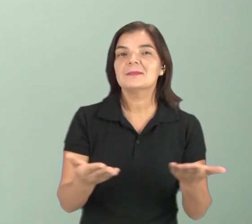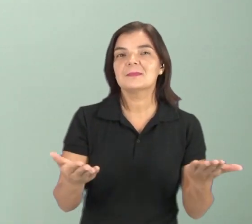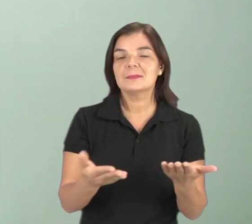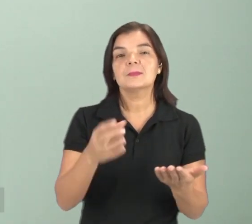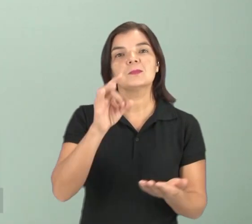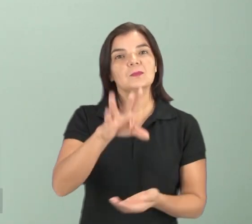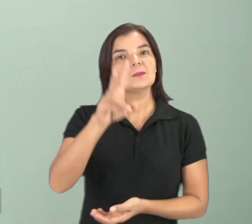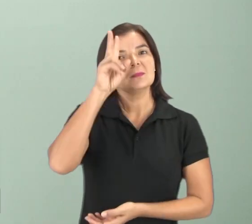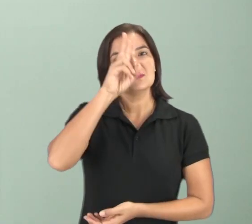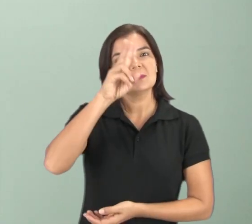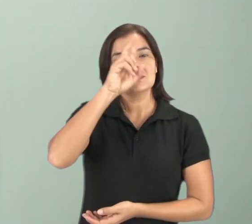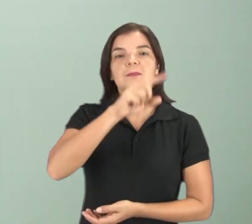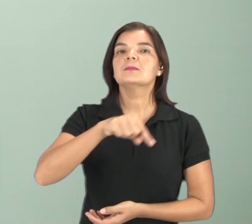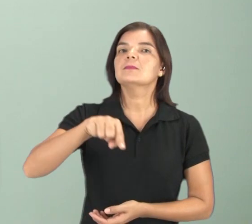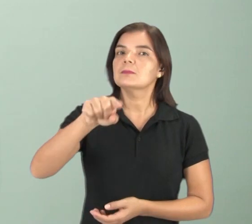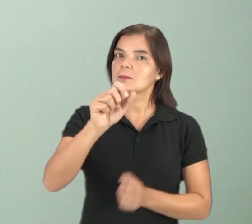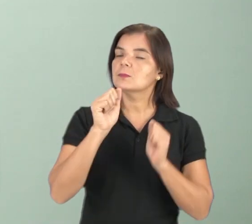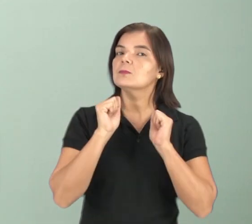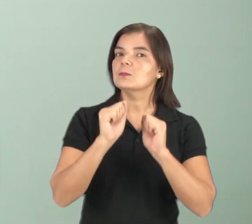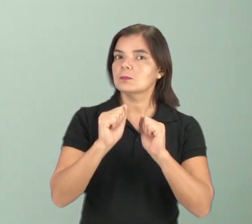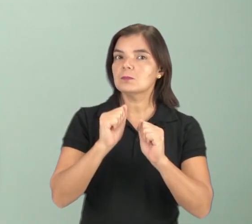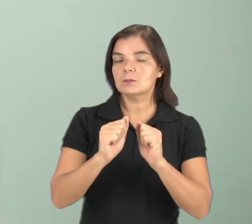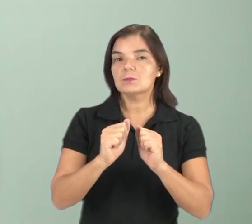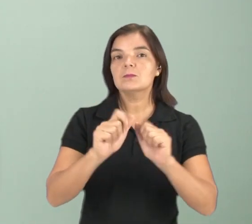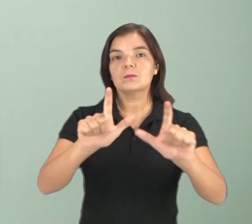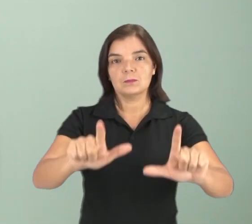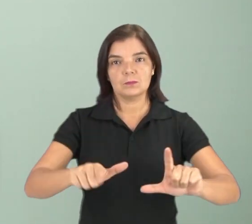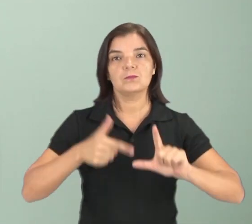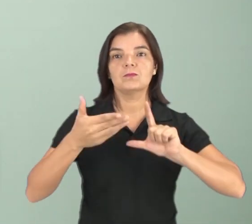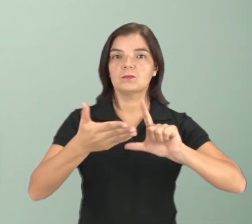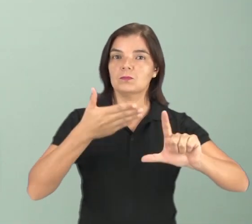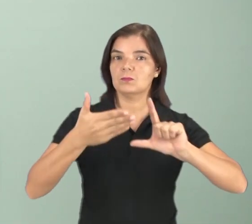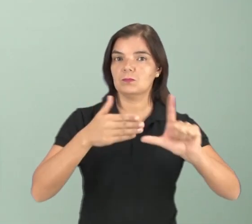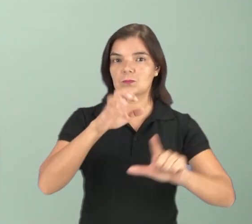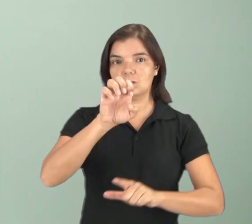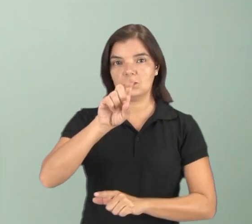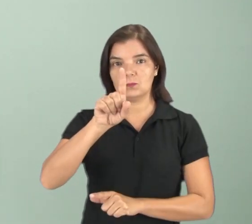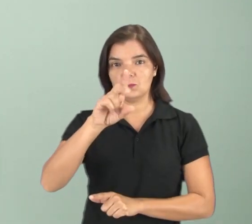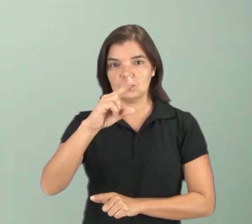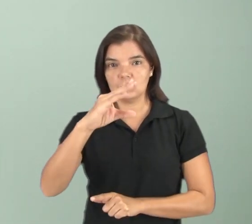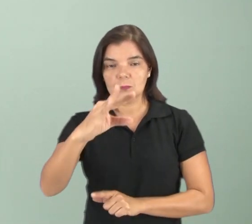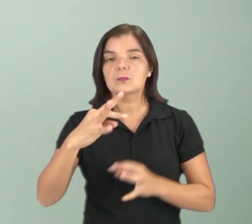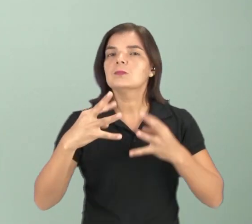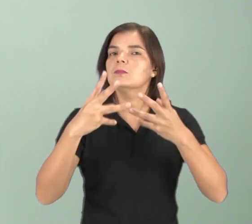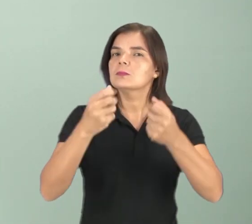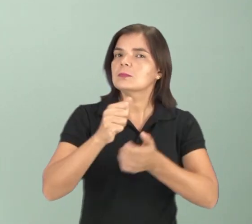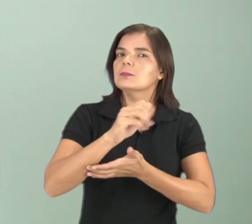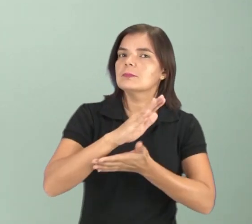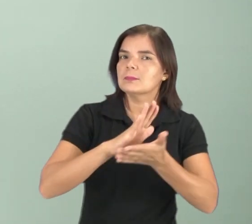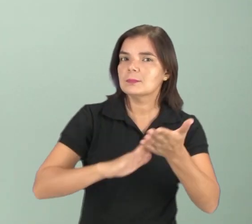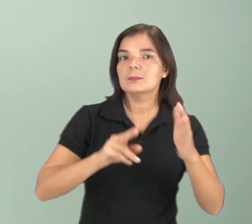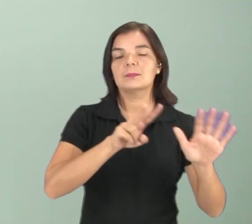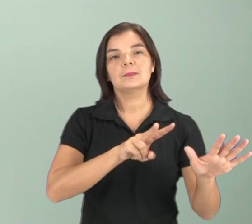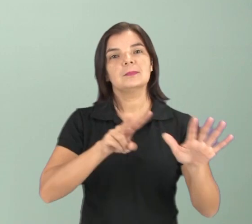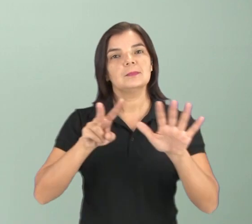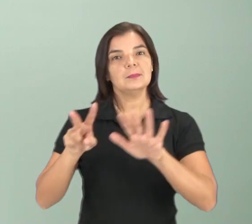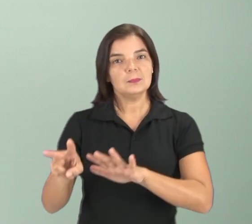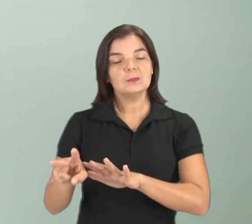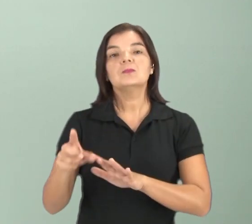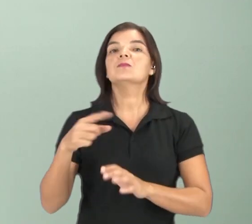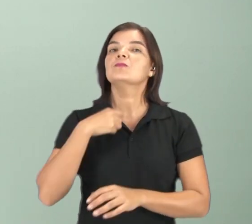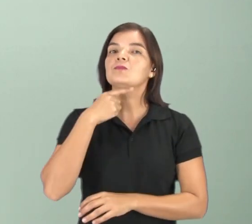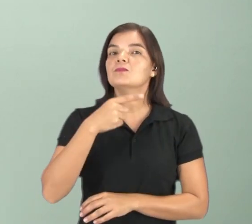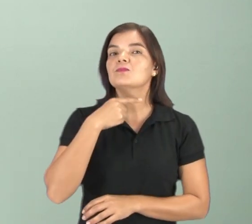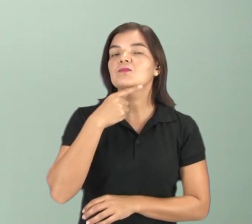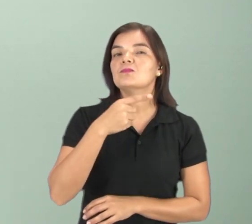aqui. Só lembrando que você pode acompanhar pelo portal Eduque Acre, ter acesso a todas as atividades da semana